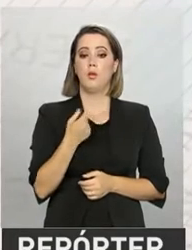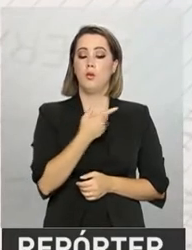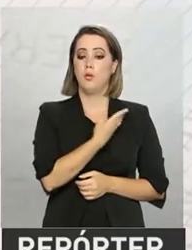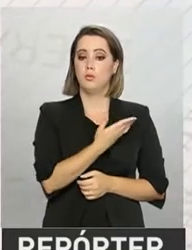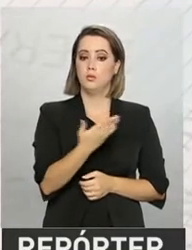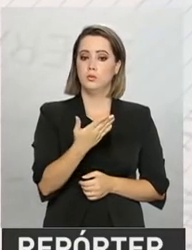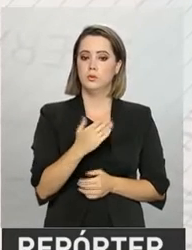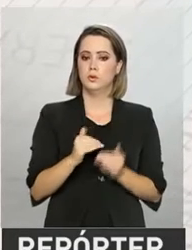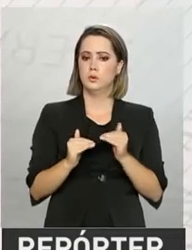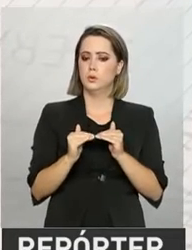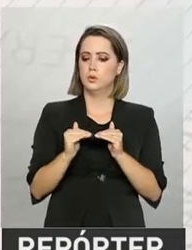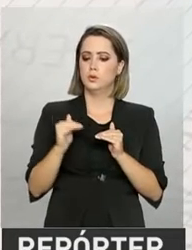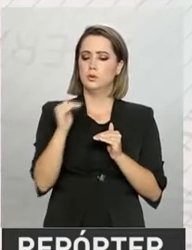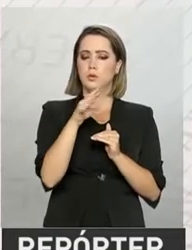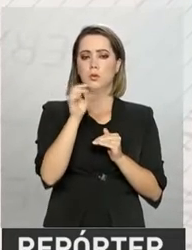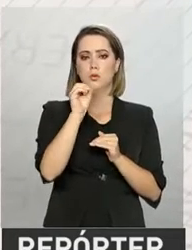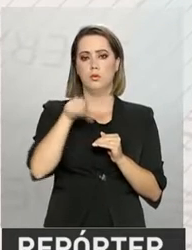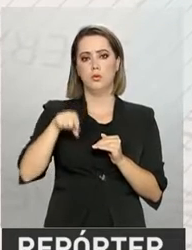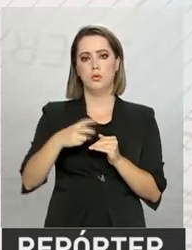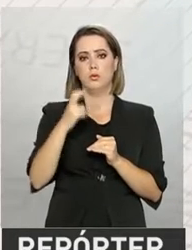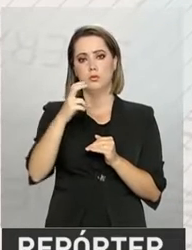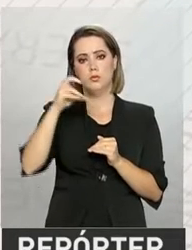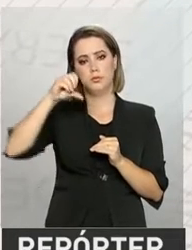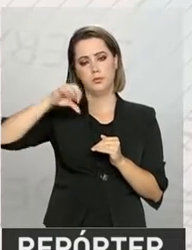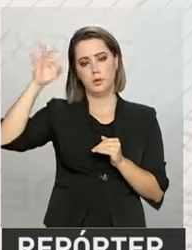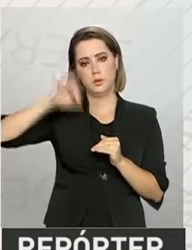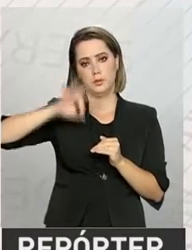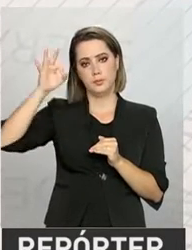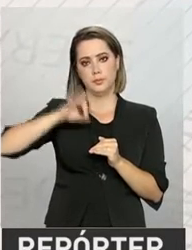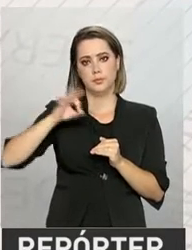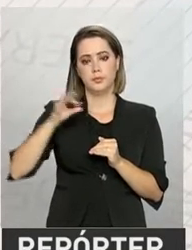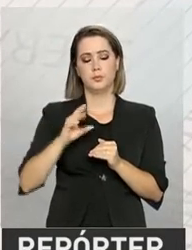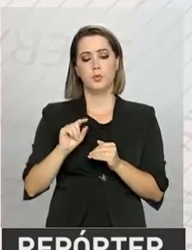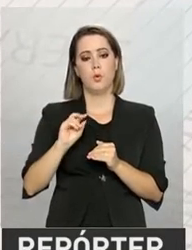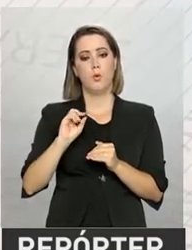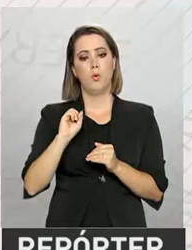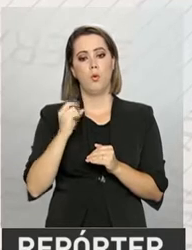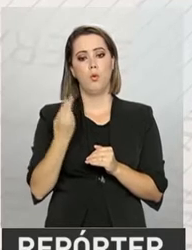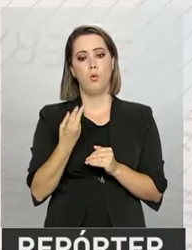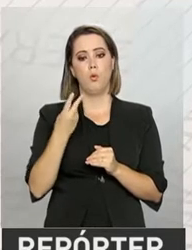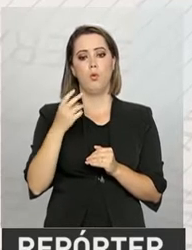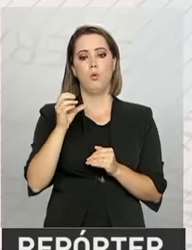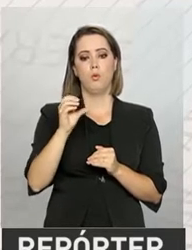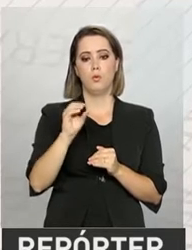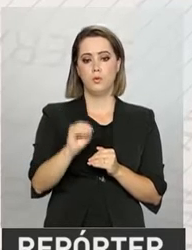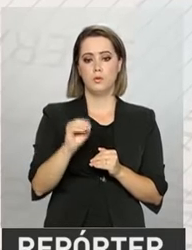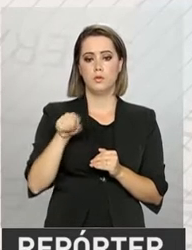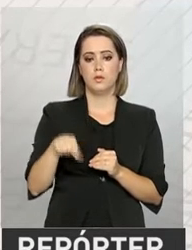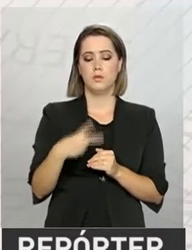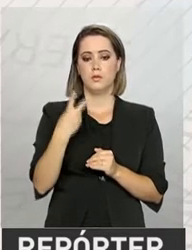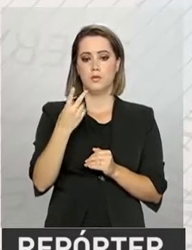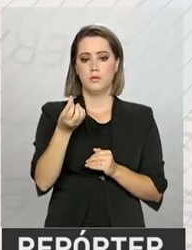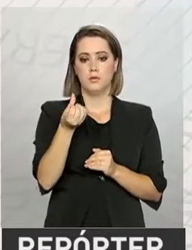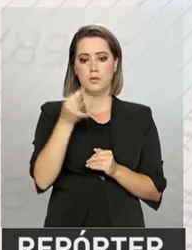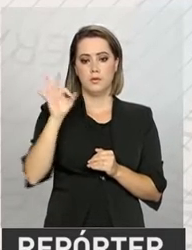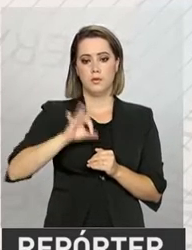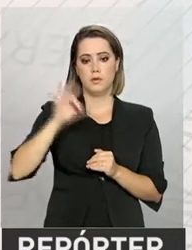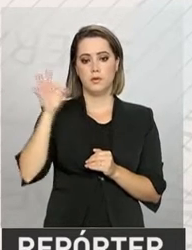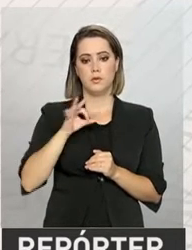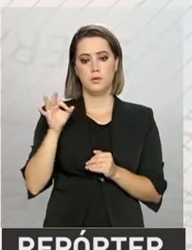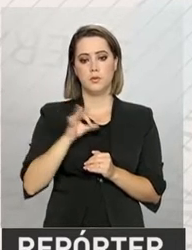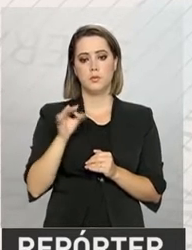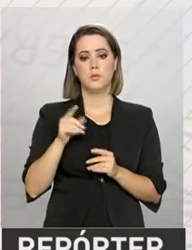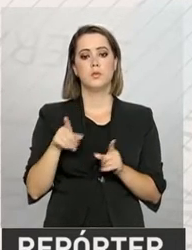valorização de 0,59 por cento ou 0,26 por cento descontada a inflação